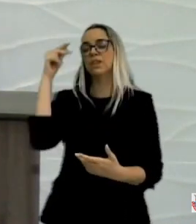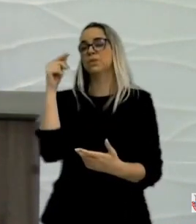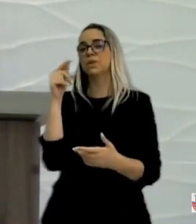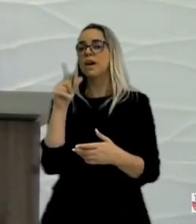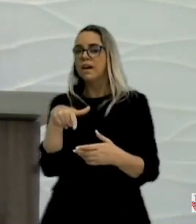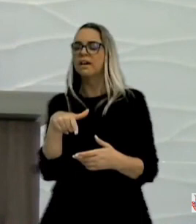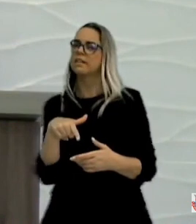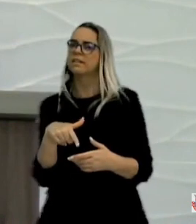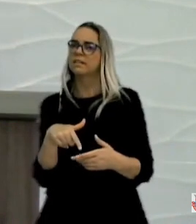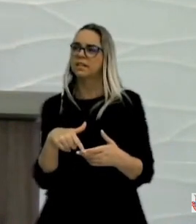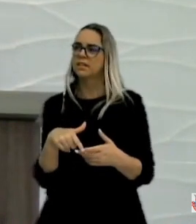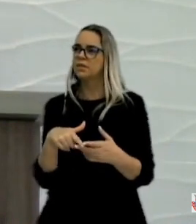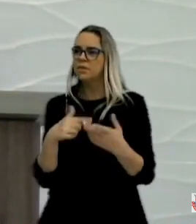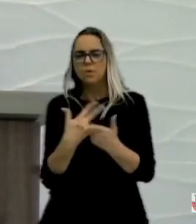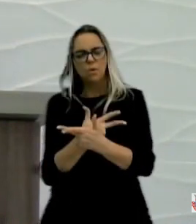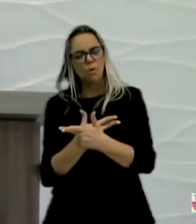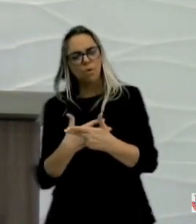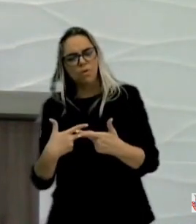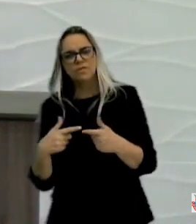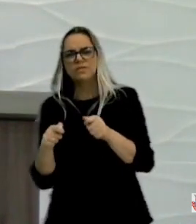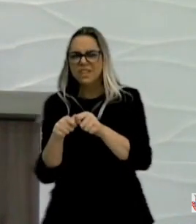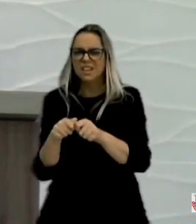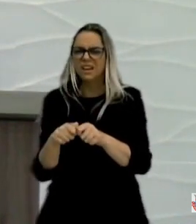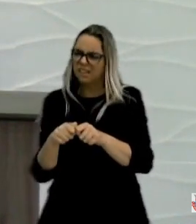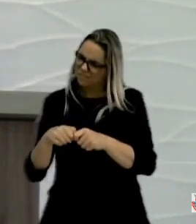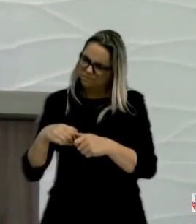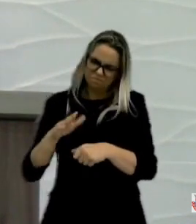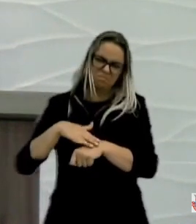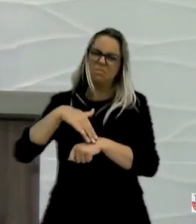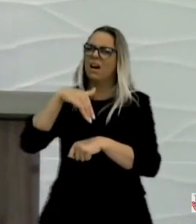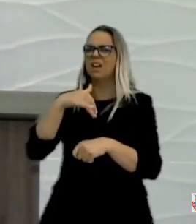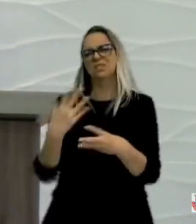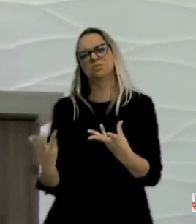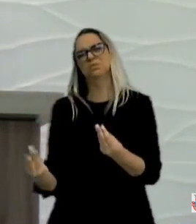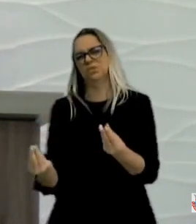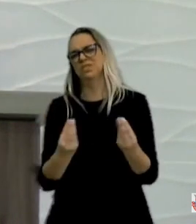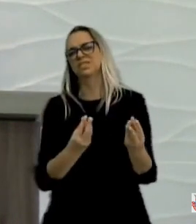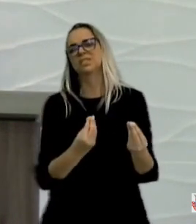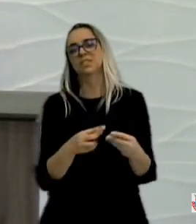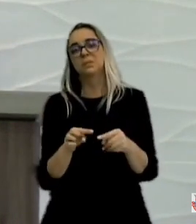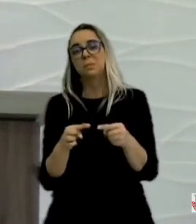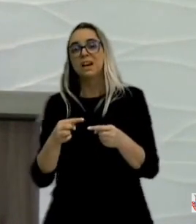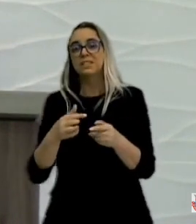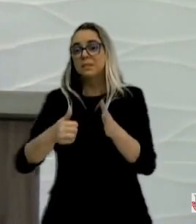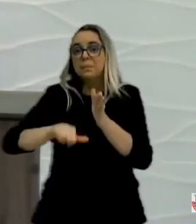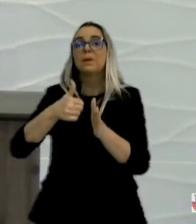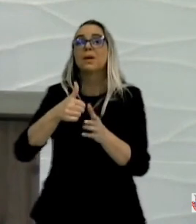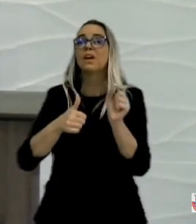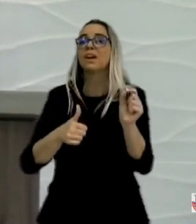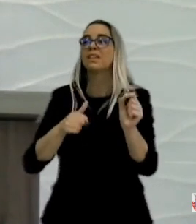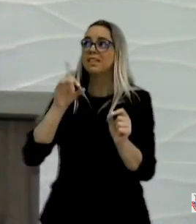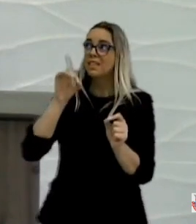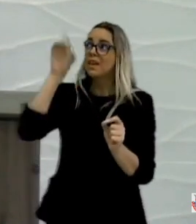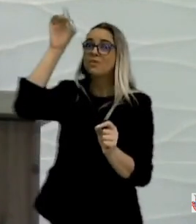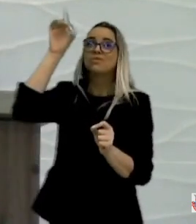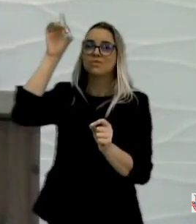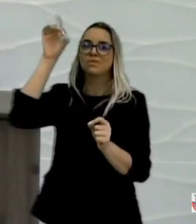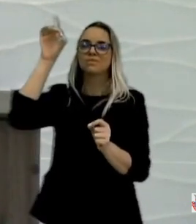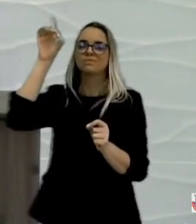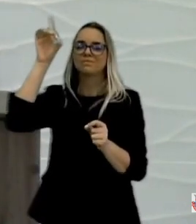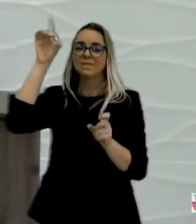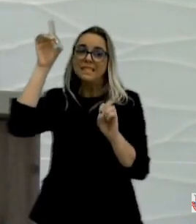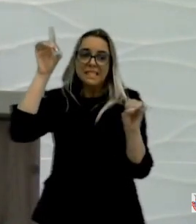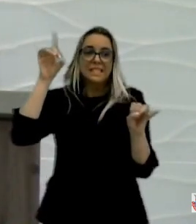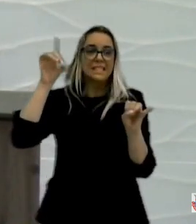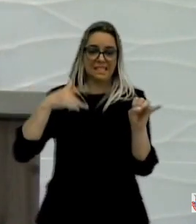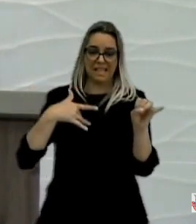assim. Tem muito mais coisa para se fazer. Mas a gente sabe que, primeiramente, Deus, se não tivermos uma saúde,